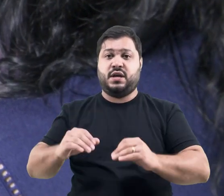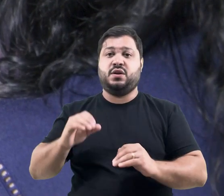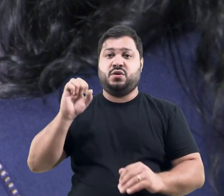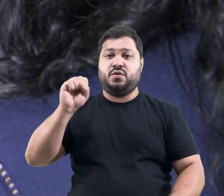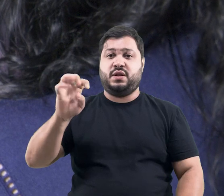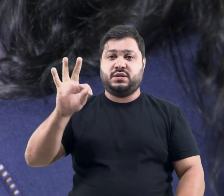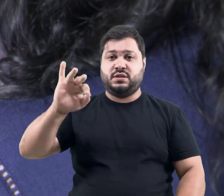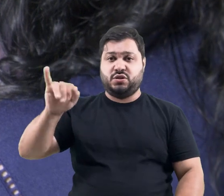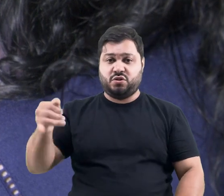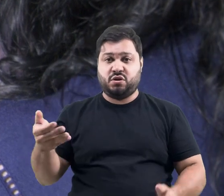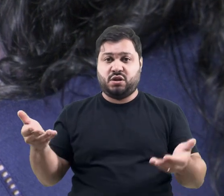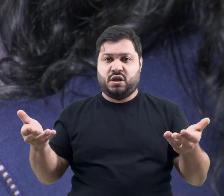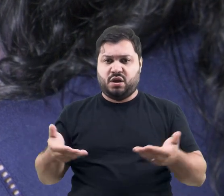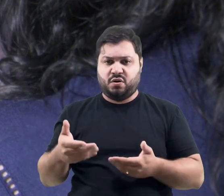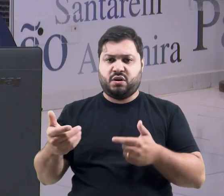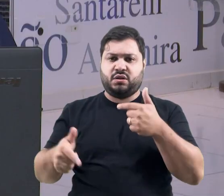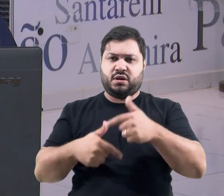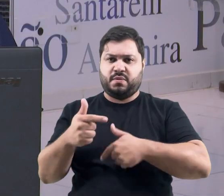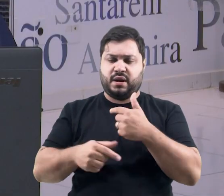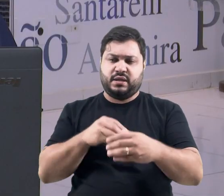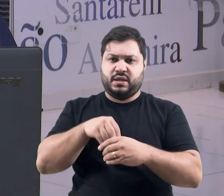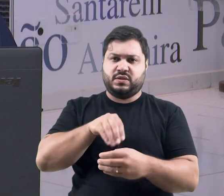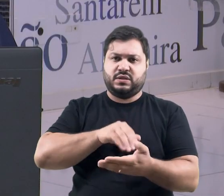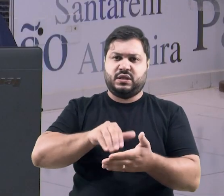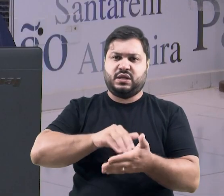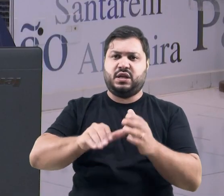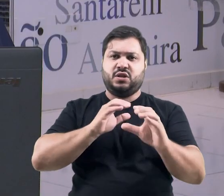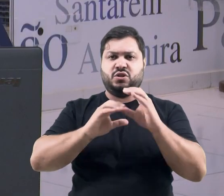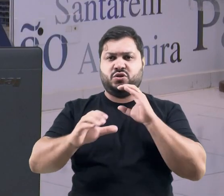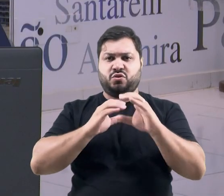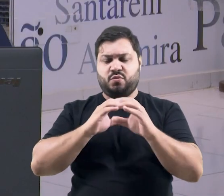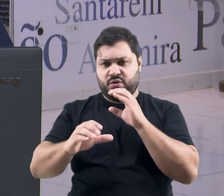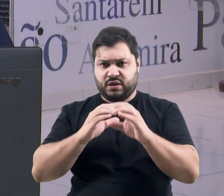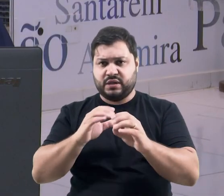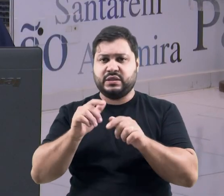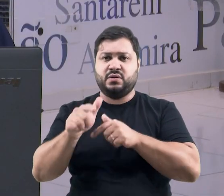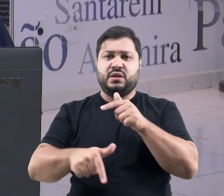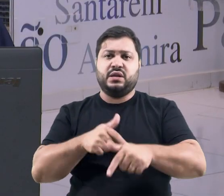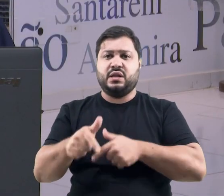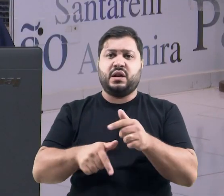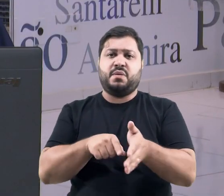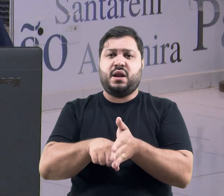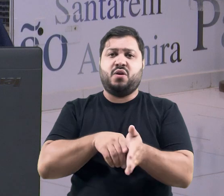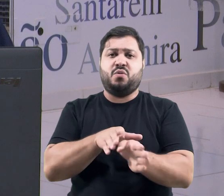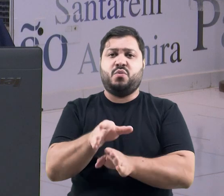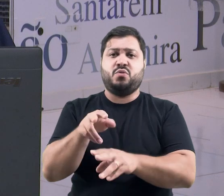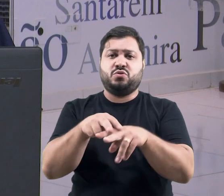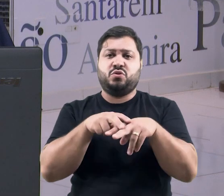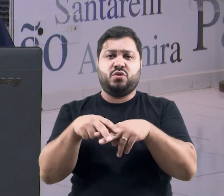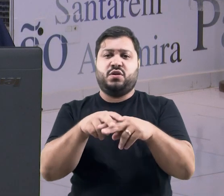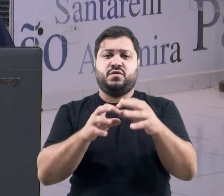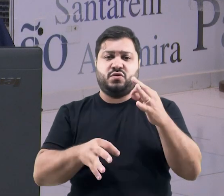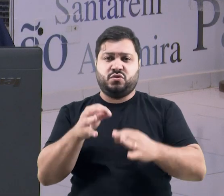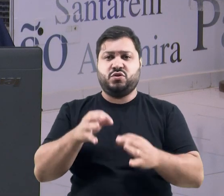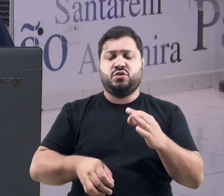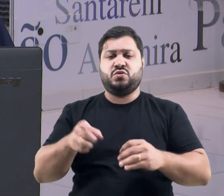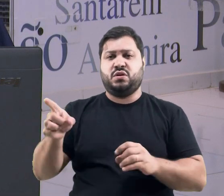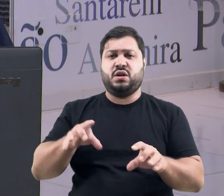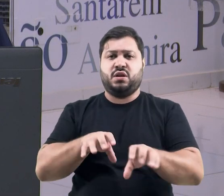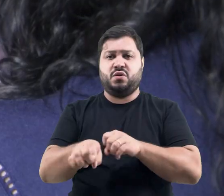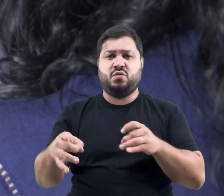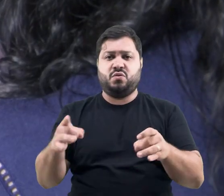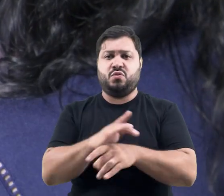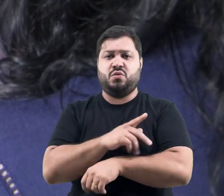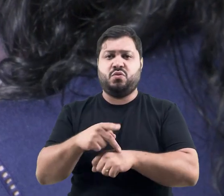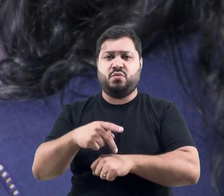judiciário do Superior Tribunal de Justiça, atualmente integra a Secretaria de Comunicação do órgão e atua como consultor e revisor